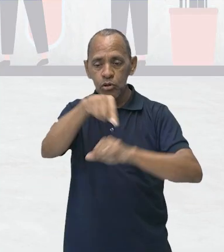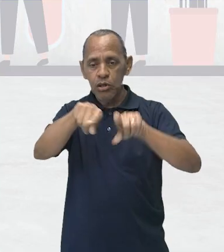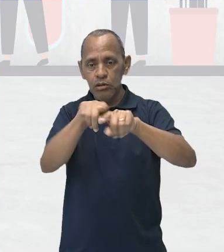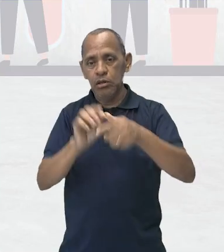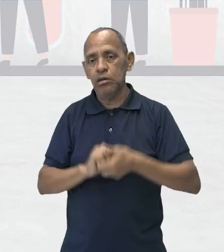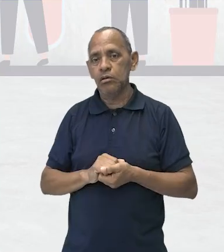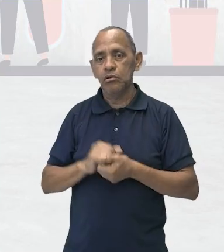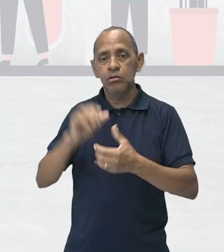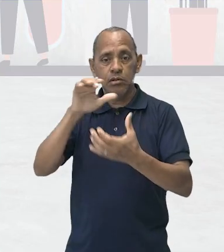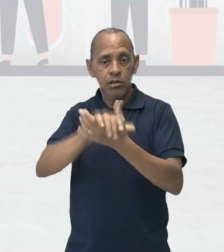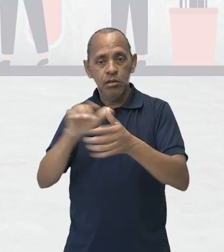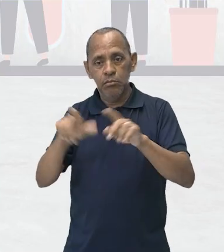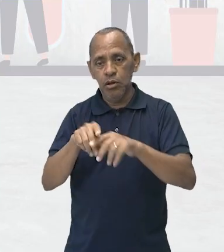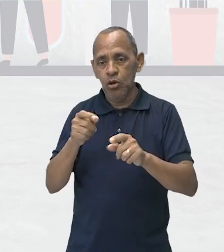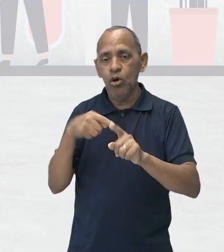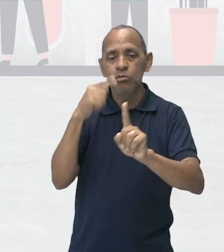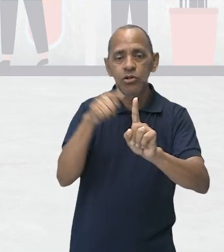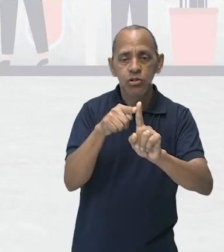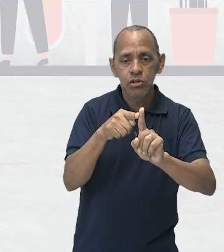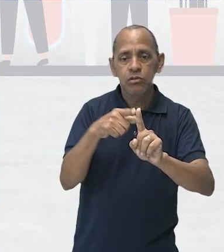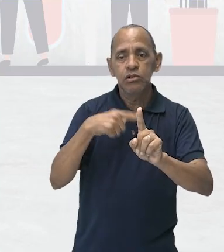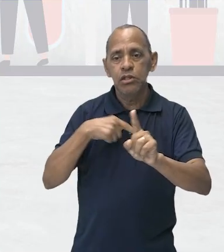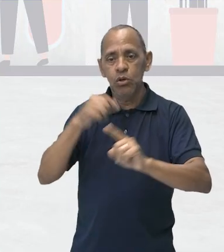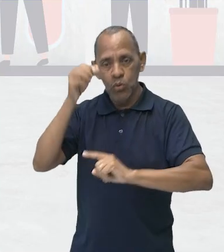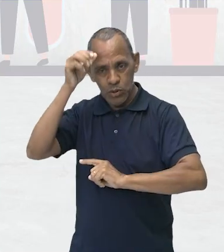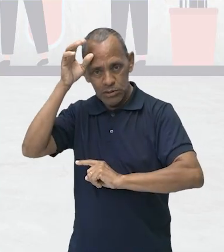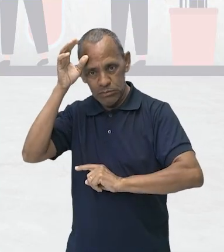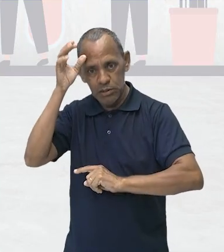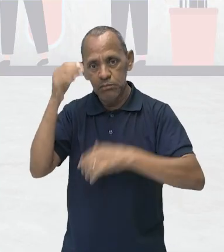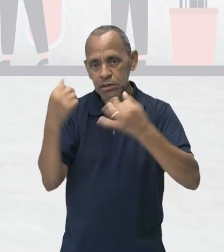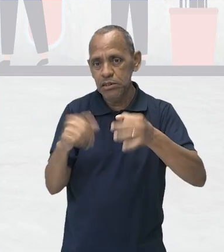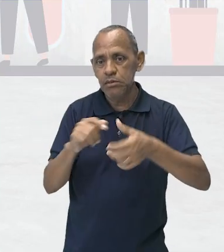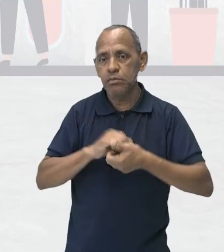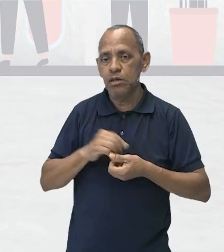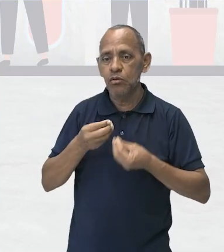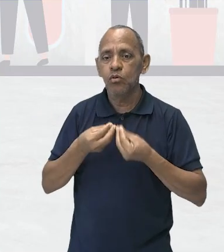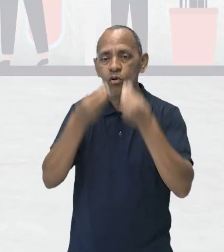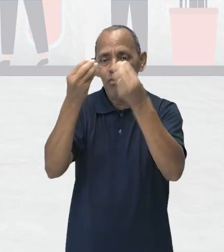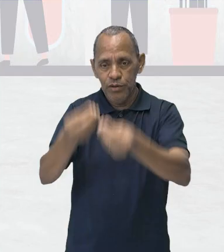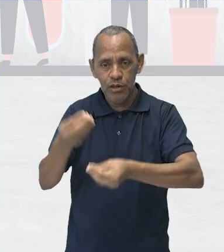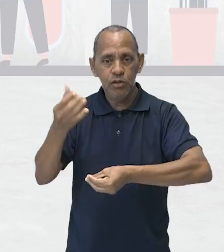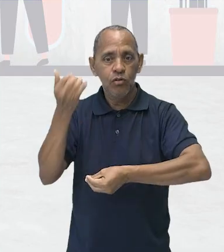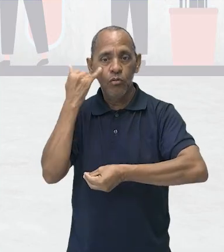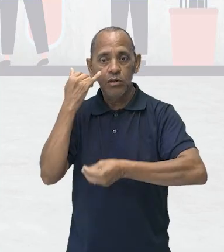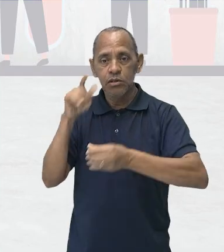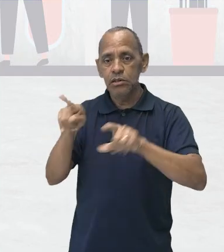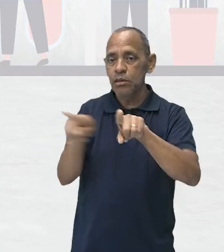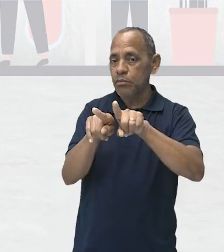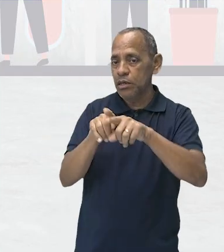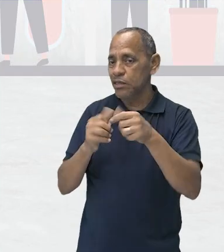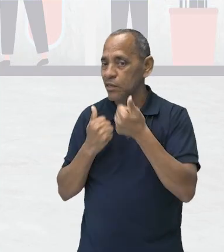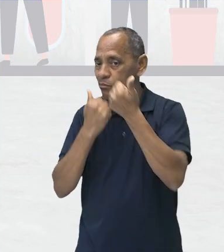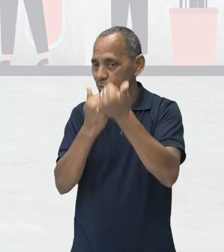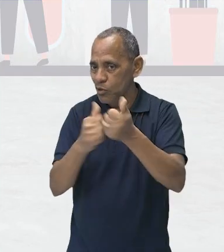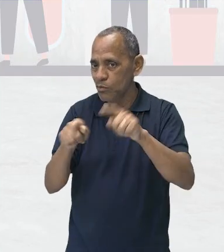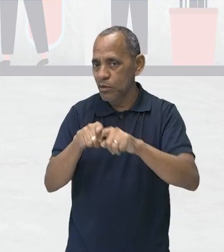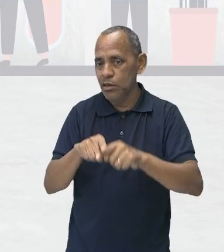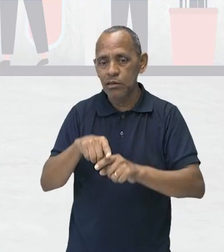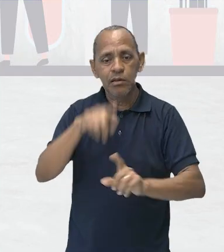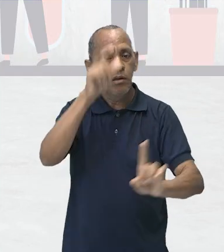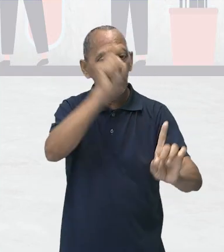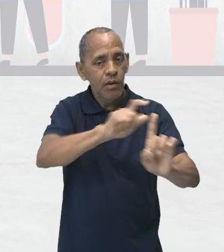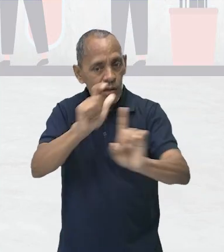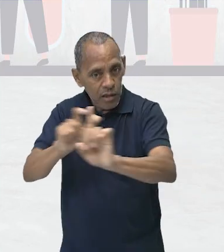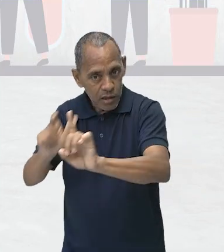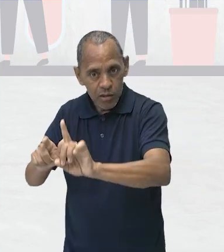casal. O objetivo é dar às pessoas o conhecimento necessário, fornecendo informações e apoio para que